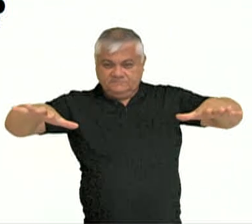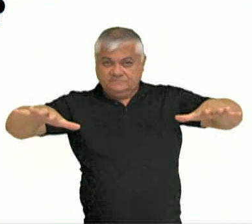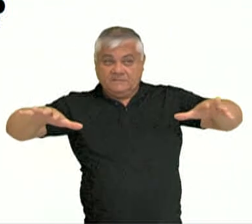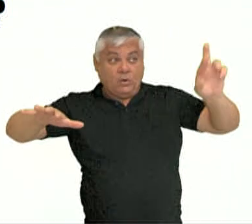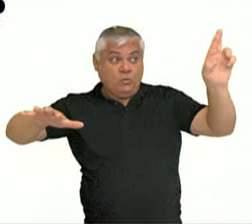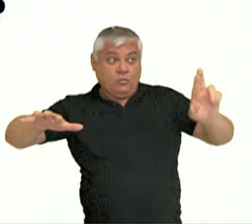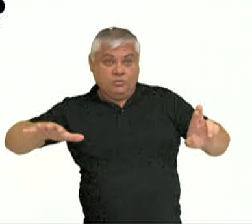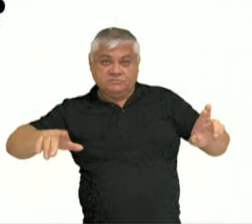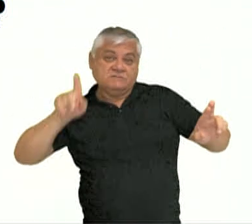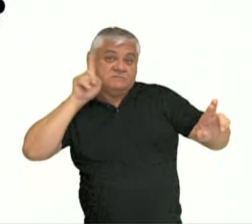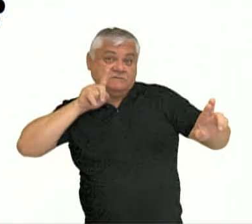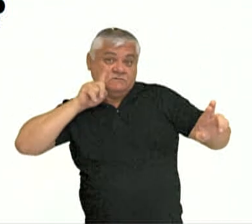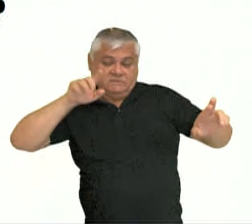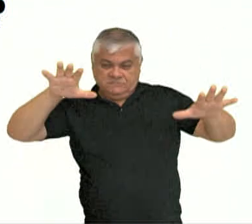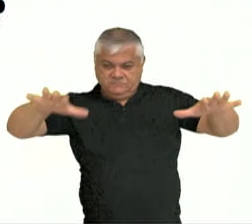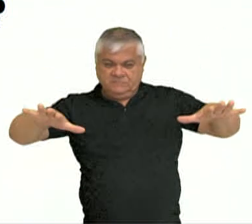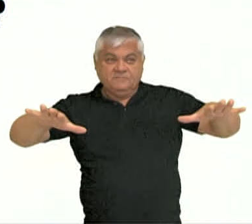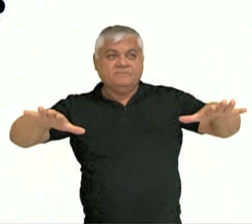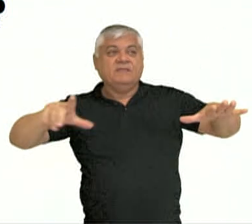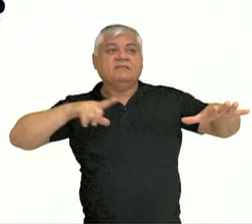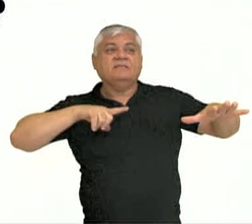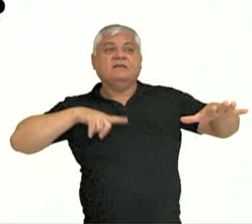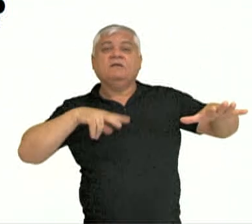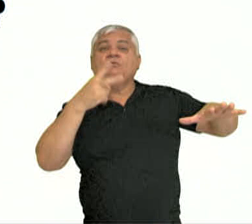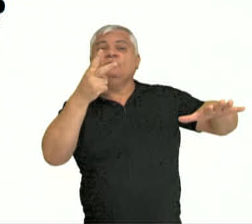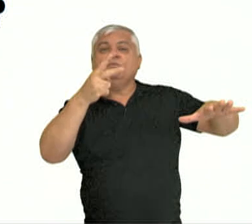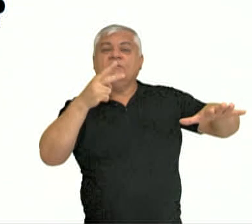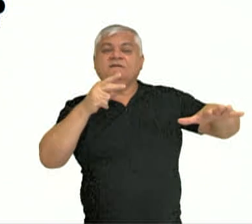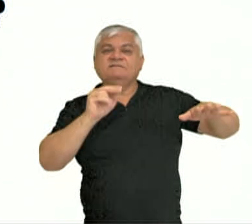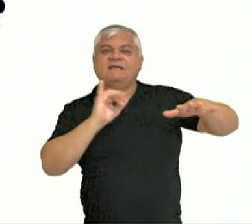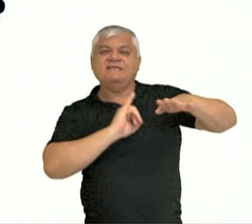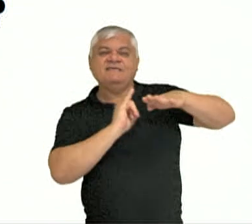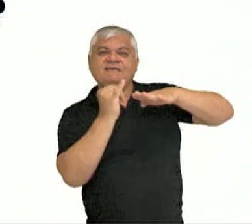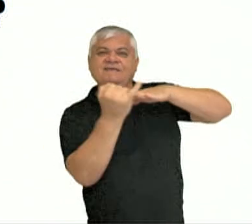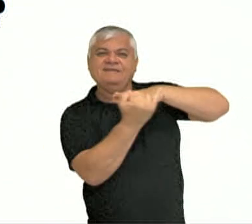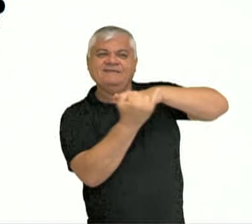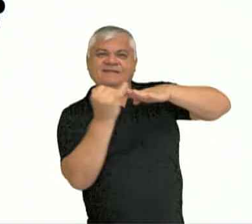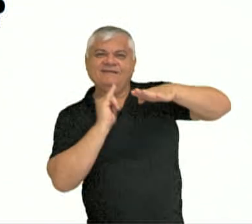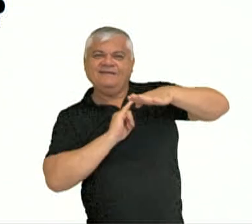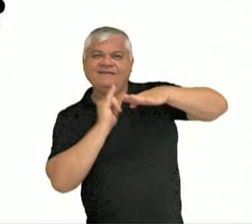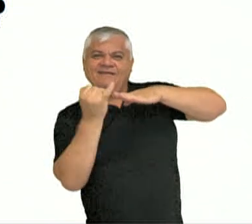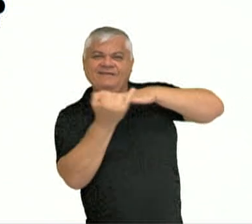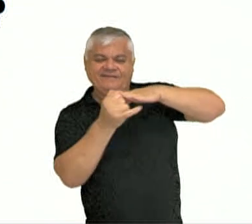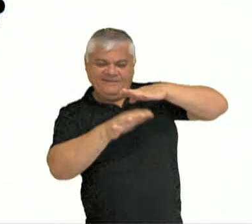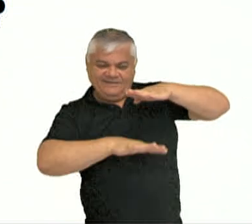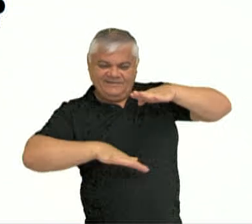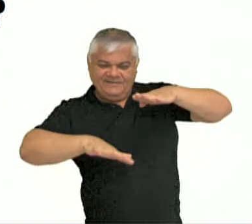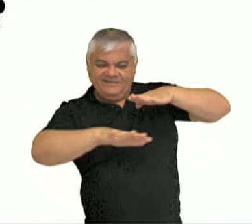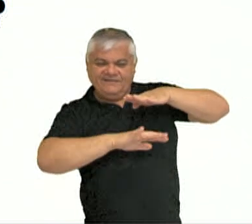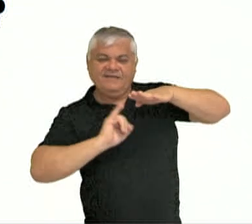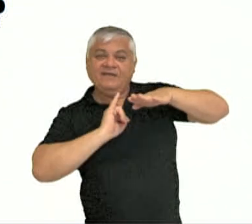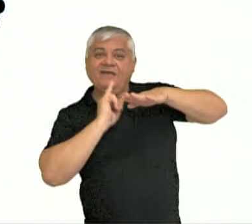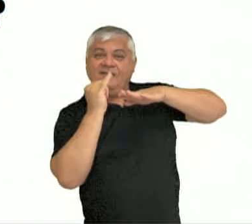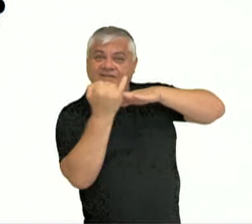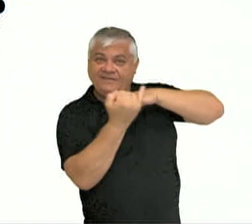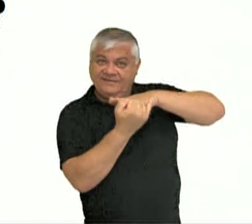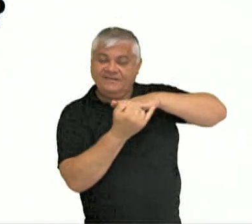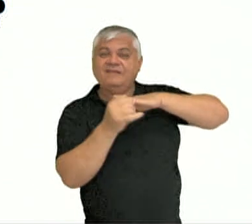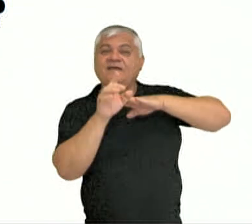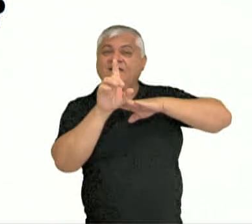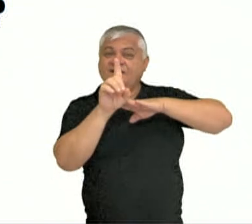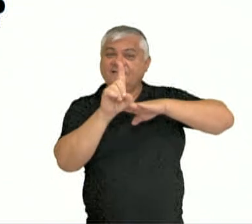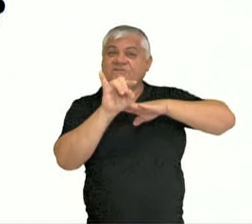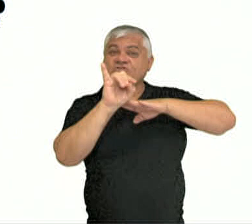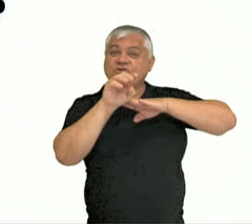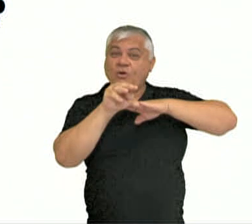Rússia, inclusive com duas ilhas chamadas Dioméde. Até a ilha é dividida entre Rússia e